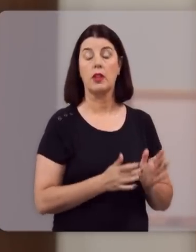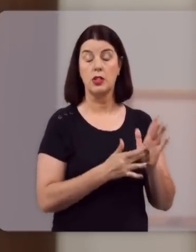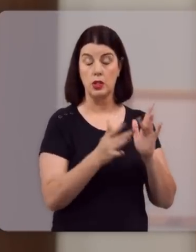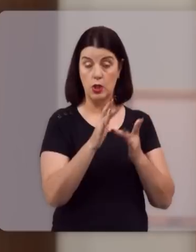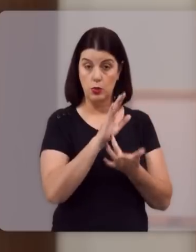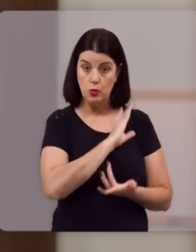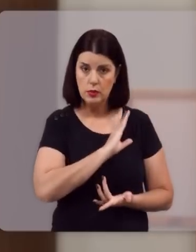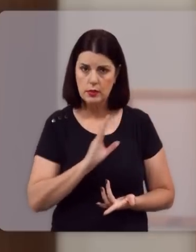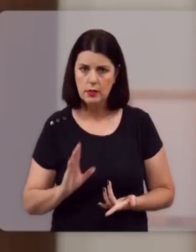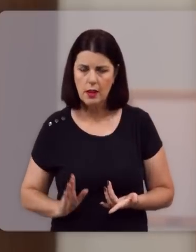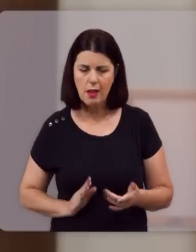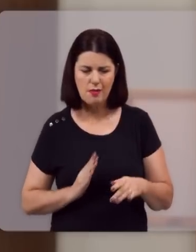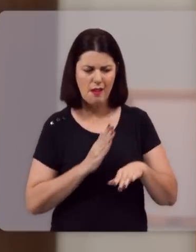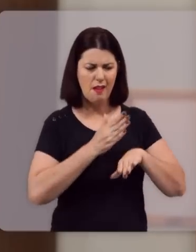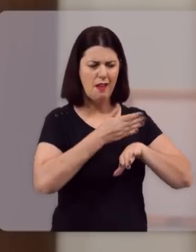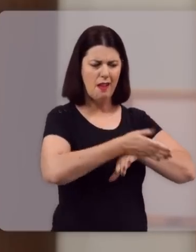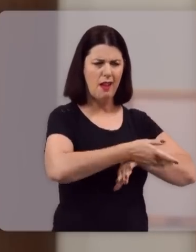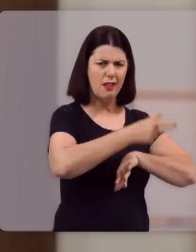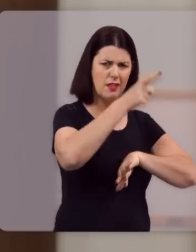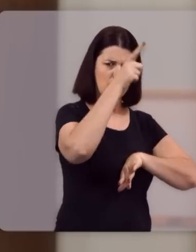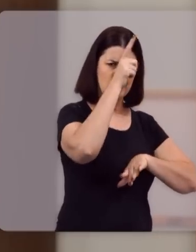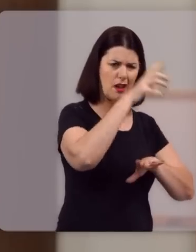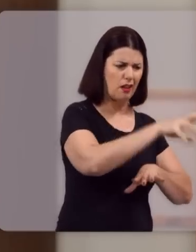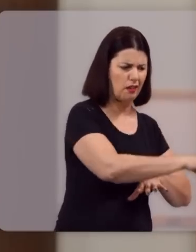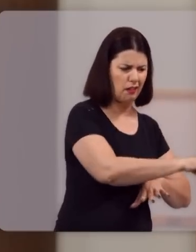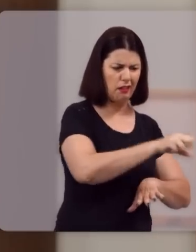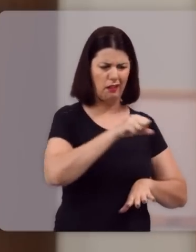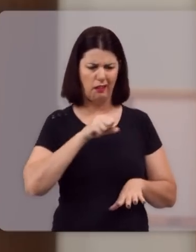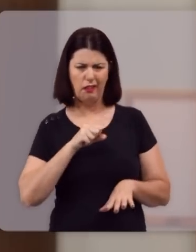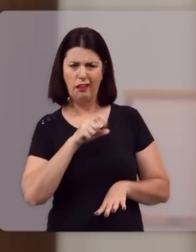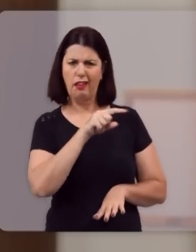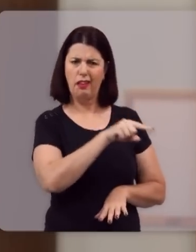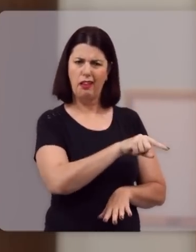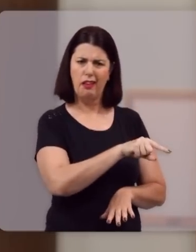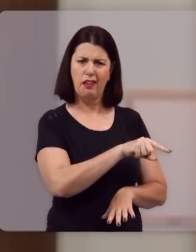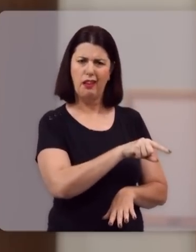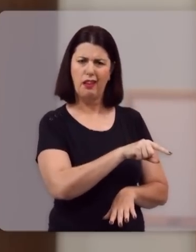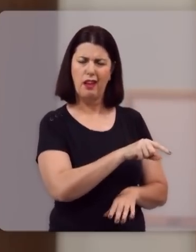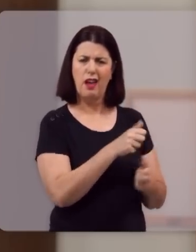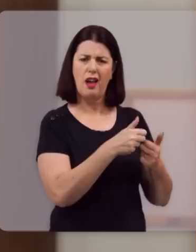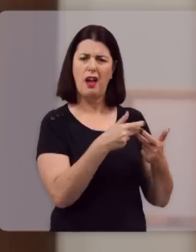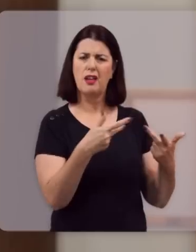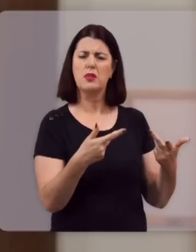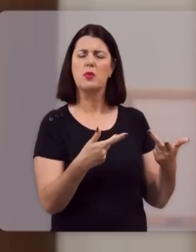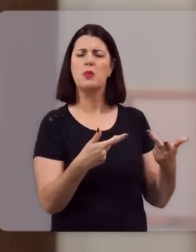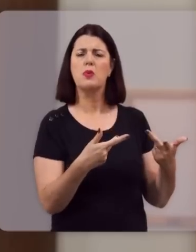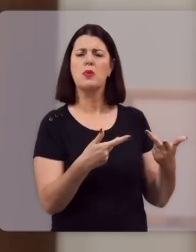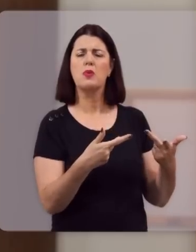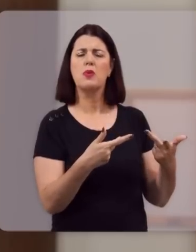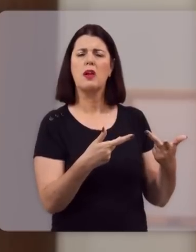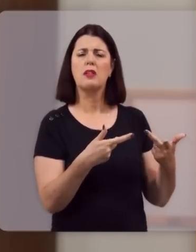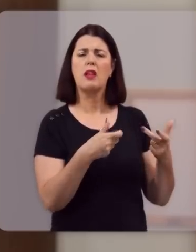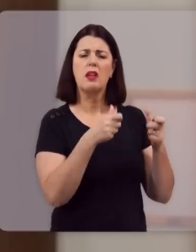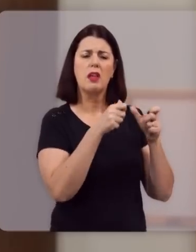Jesus Cristo entra na casa do diabo e arranca de lá as pessoas que estavam